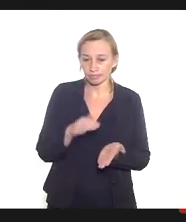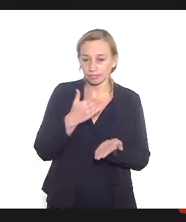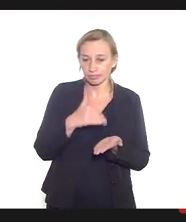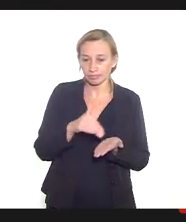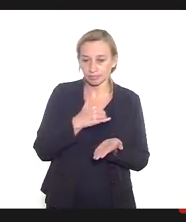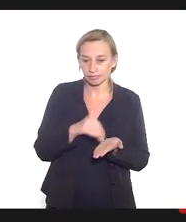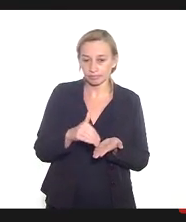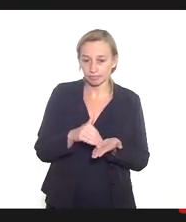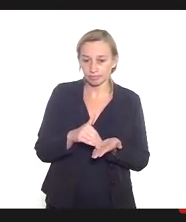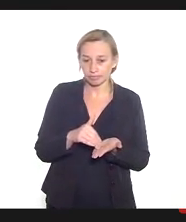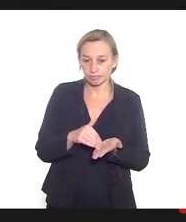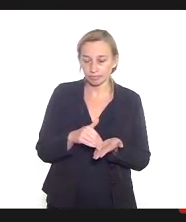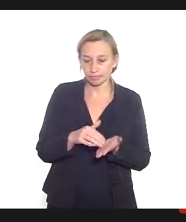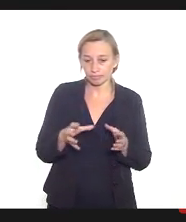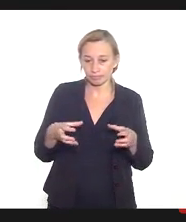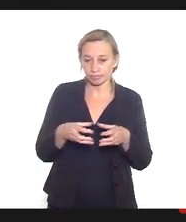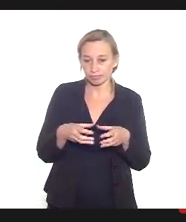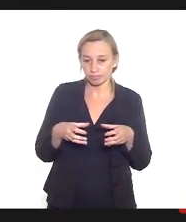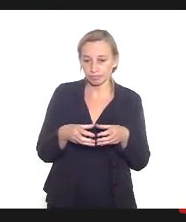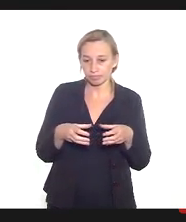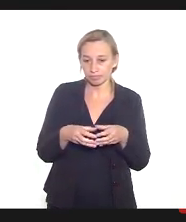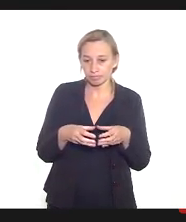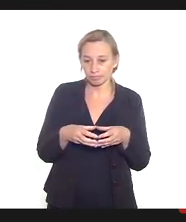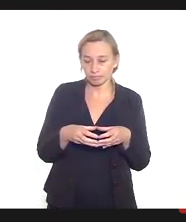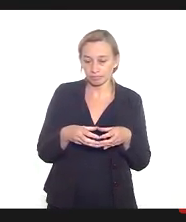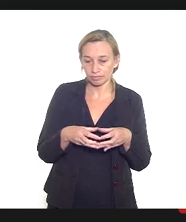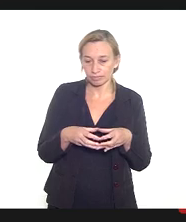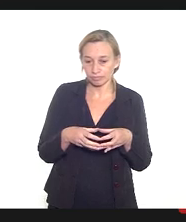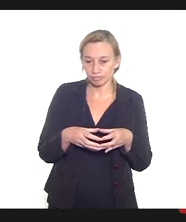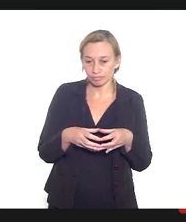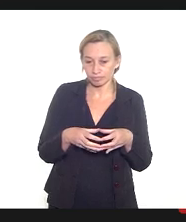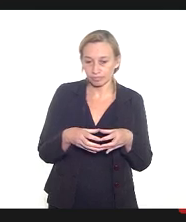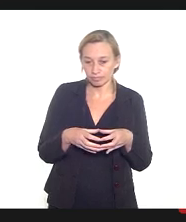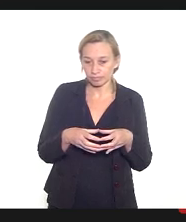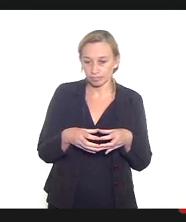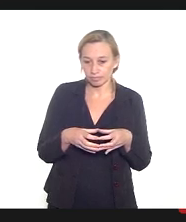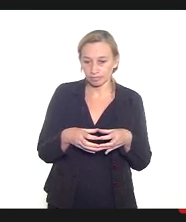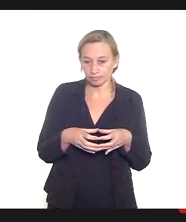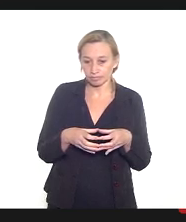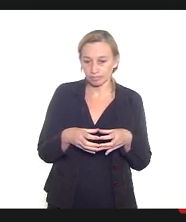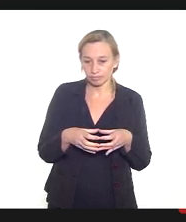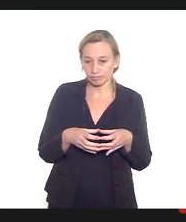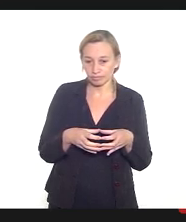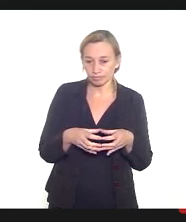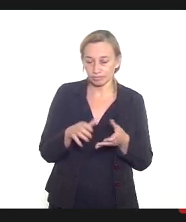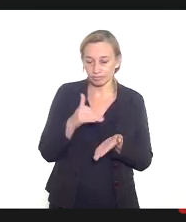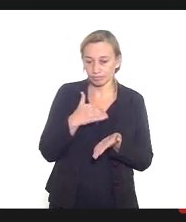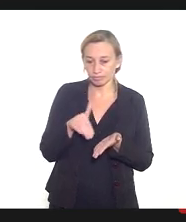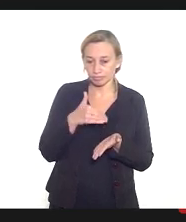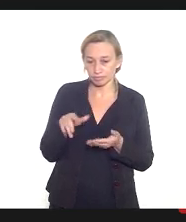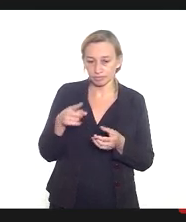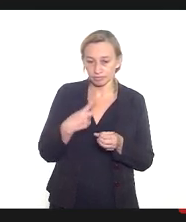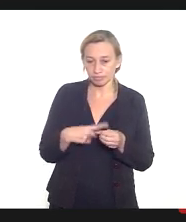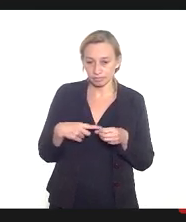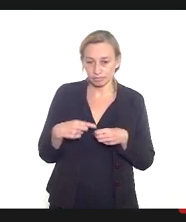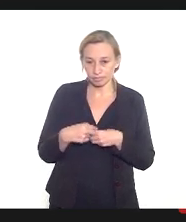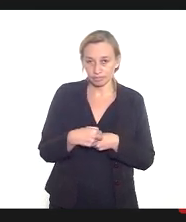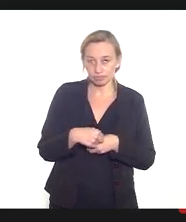secretaria em conjunto com a os secretários